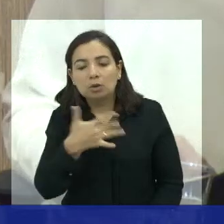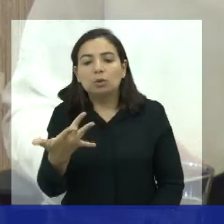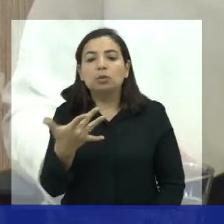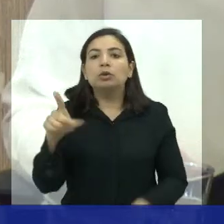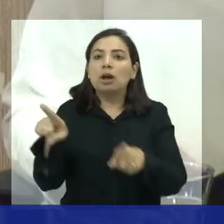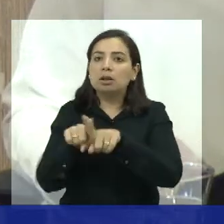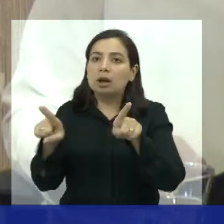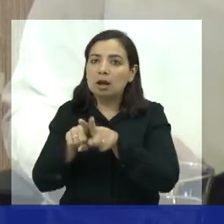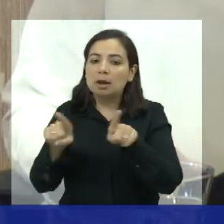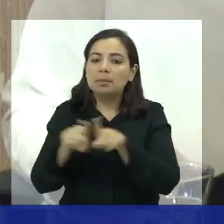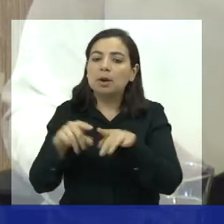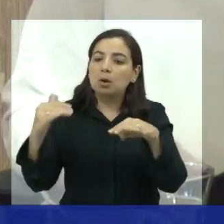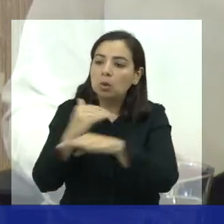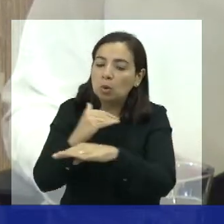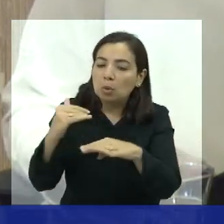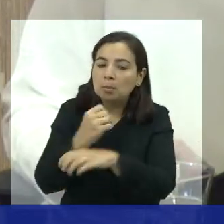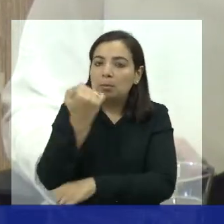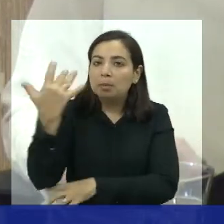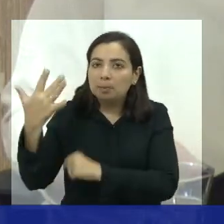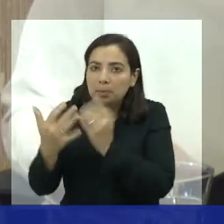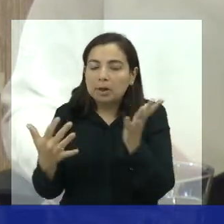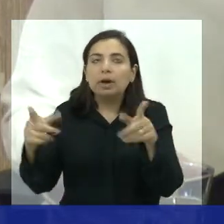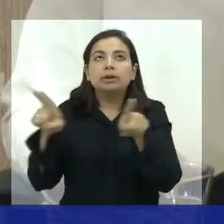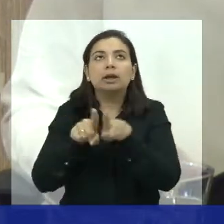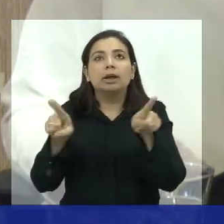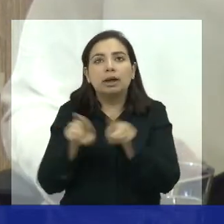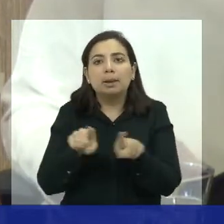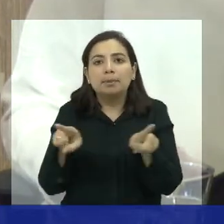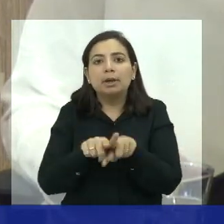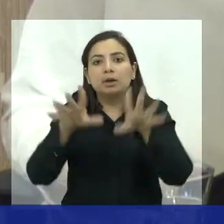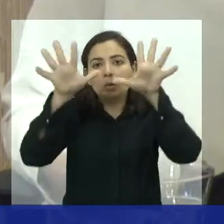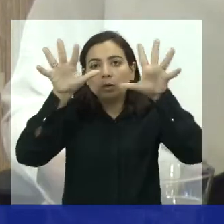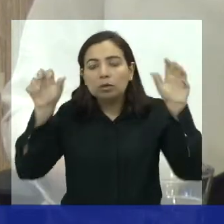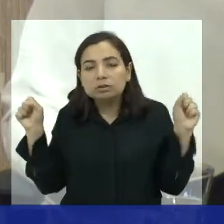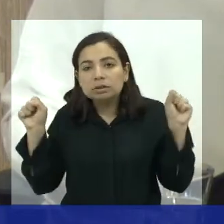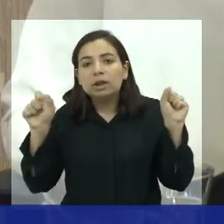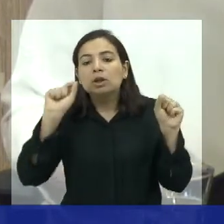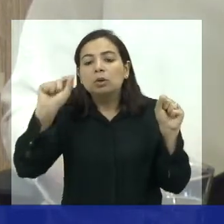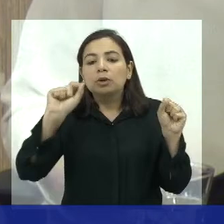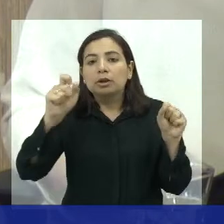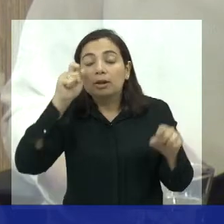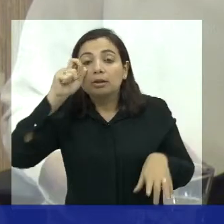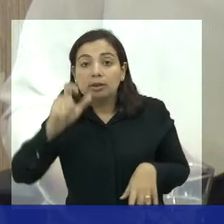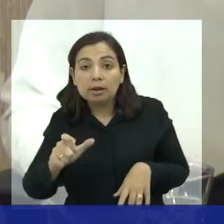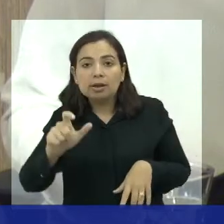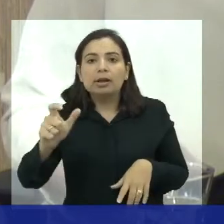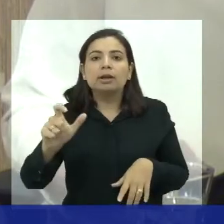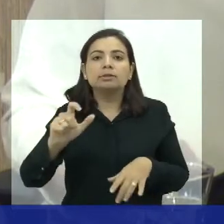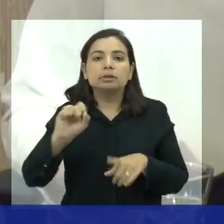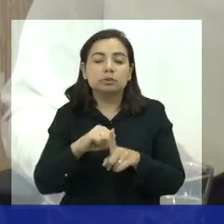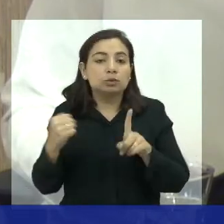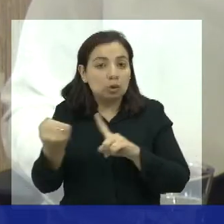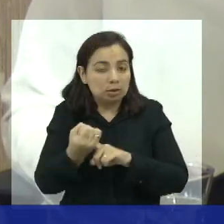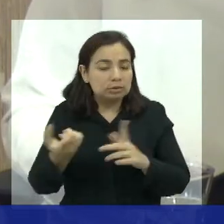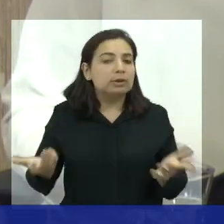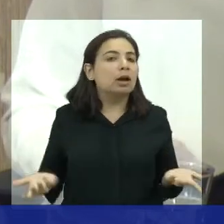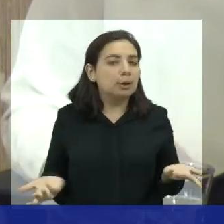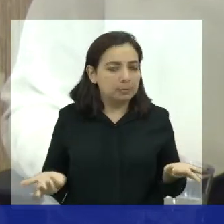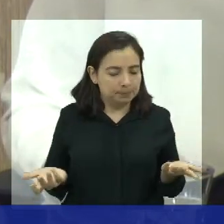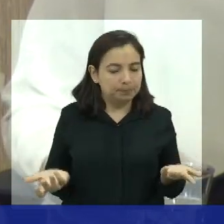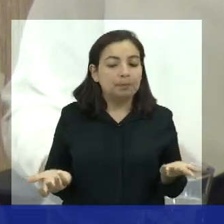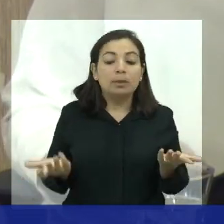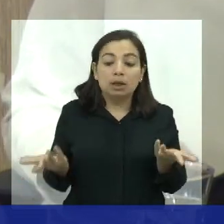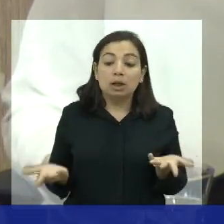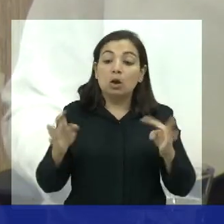urbanas consorciadas, conselhos gestores das zonas especiais de interesse social. Todas